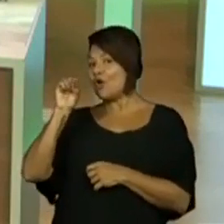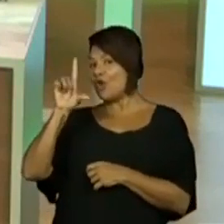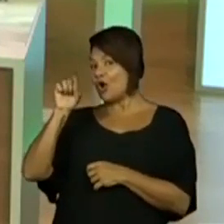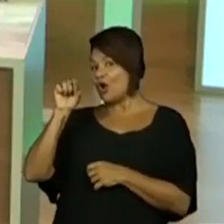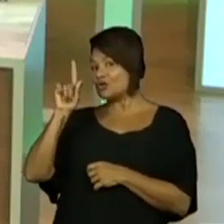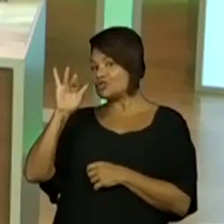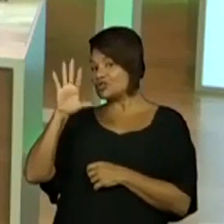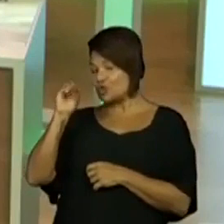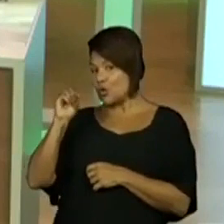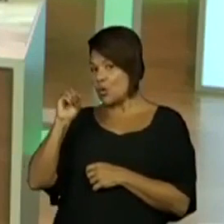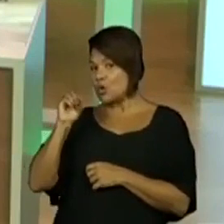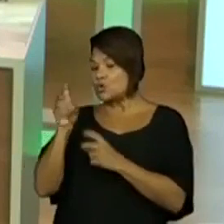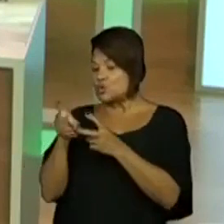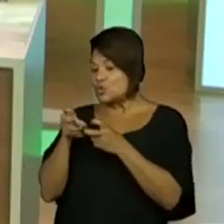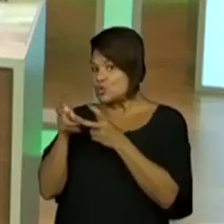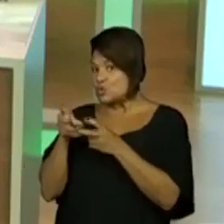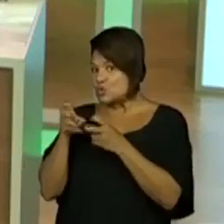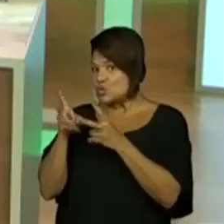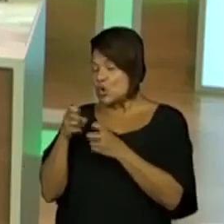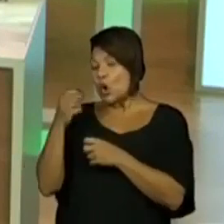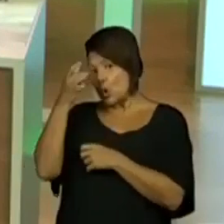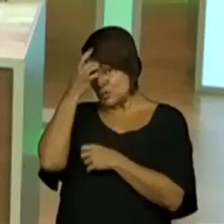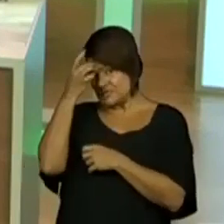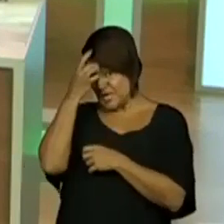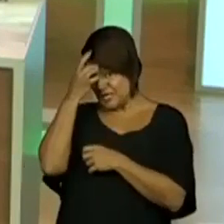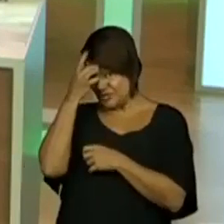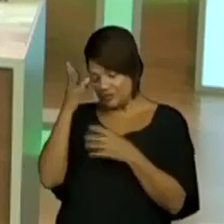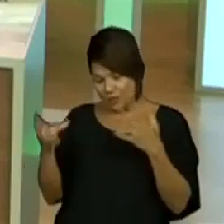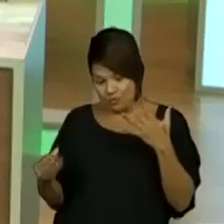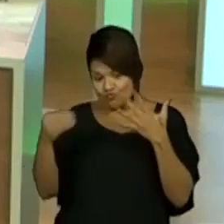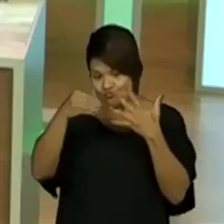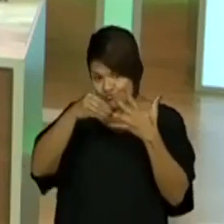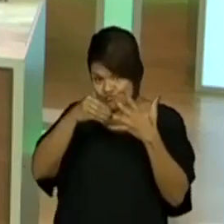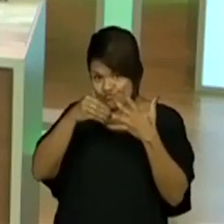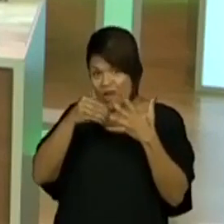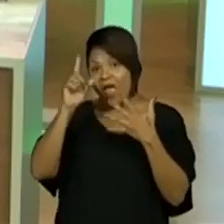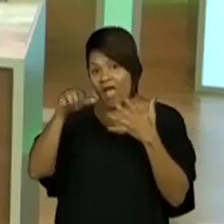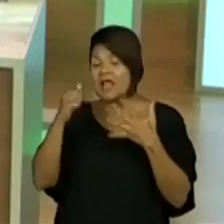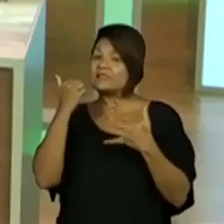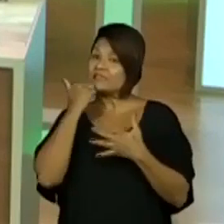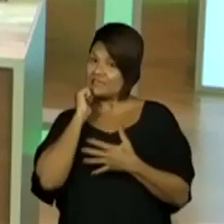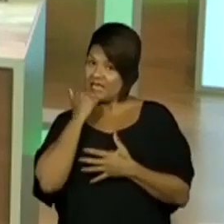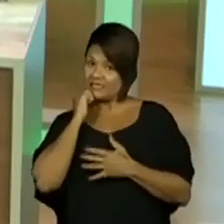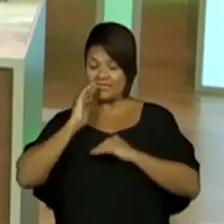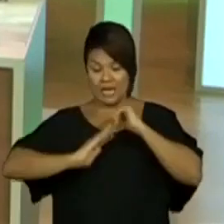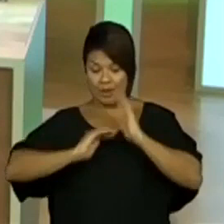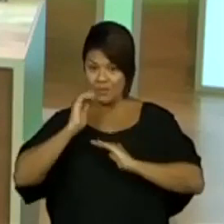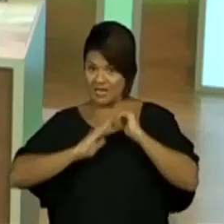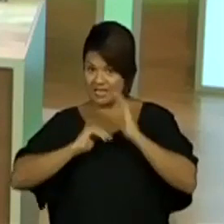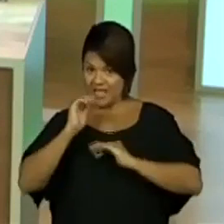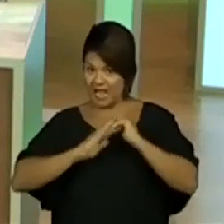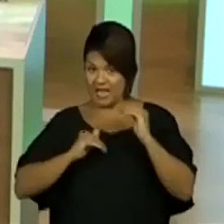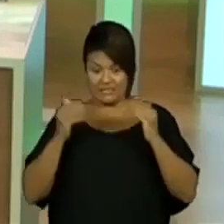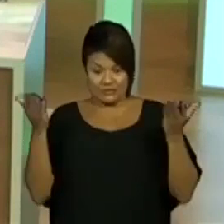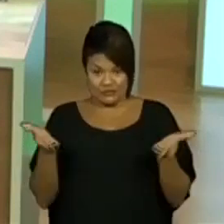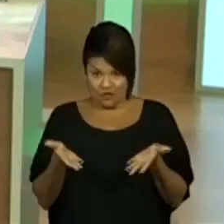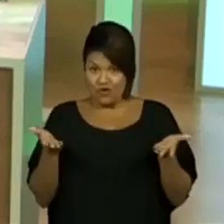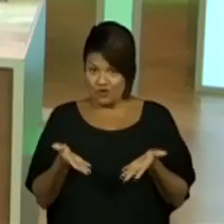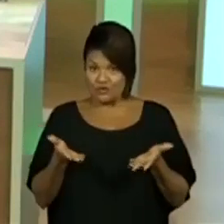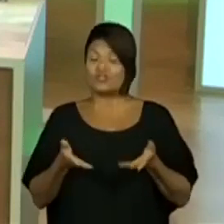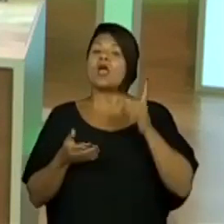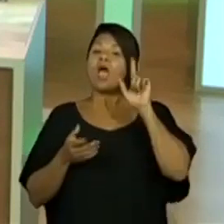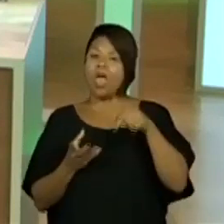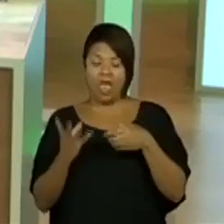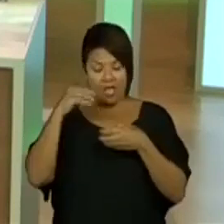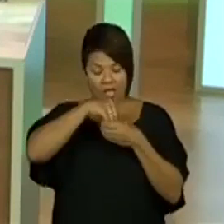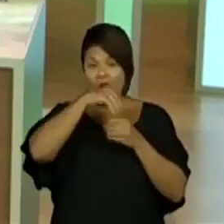assunto faz parte do componente curricular de ciências e as habilidades desenvolvidas aqui estão presentes no currículo